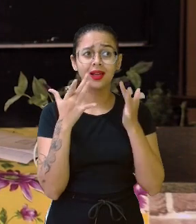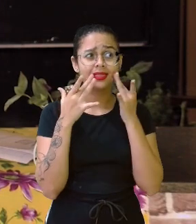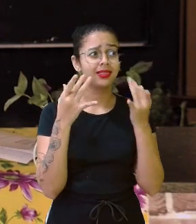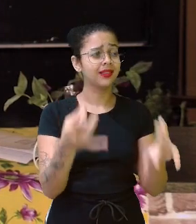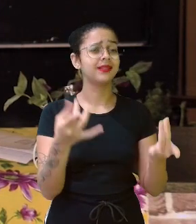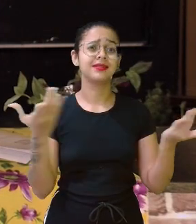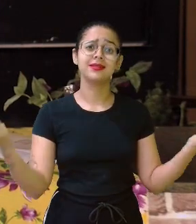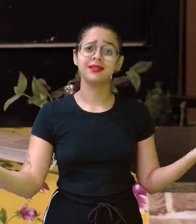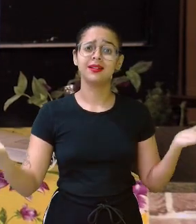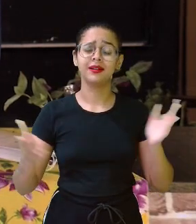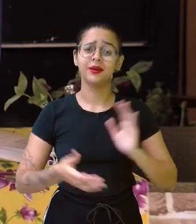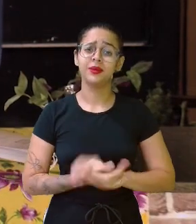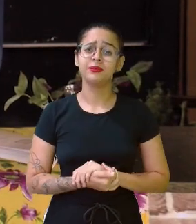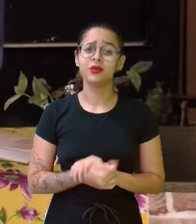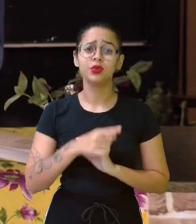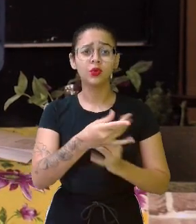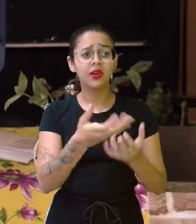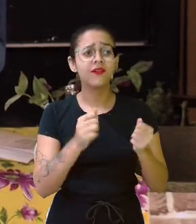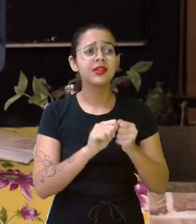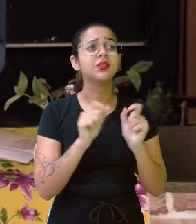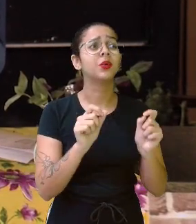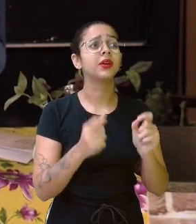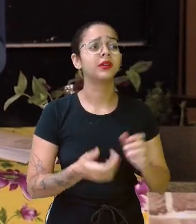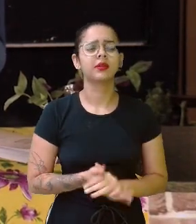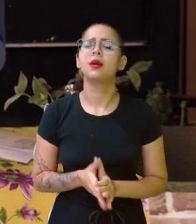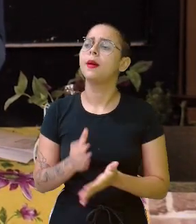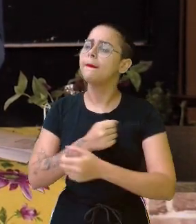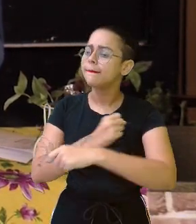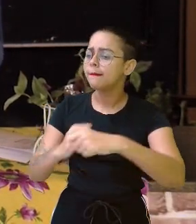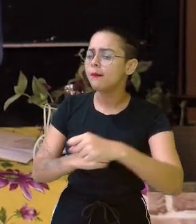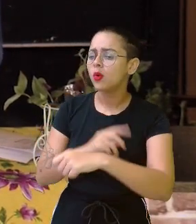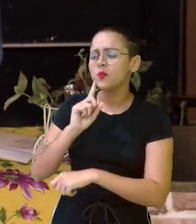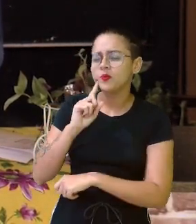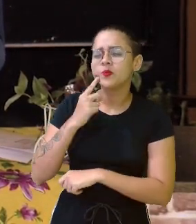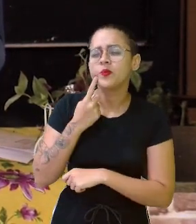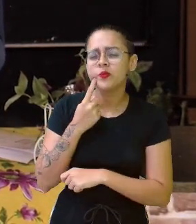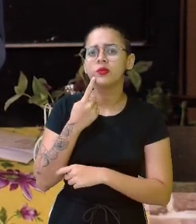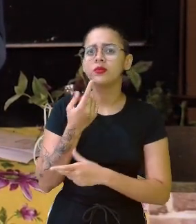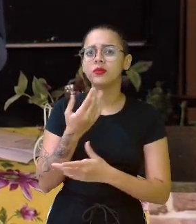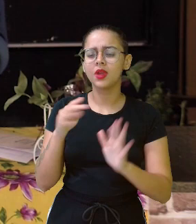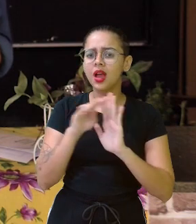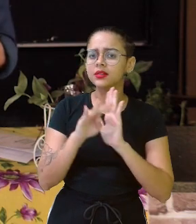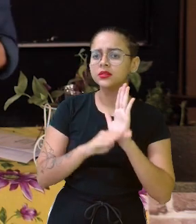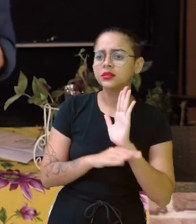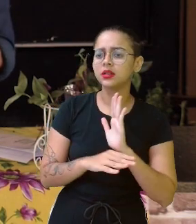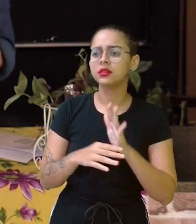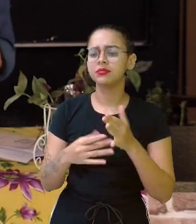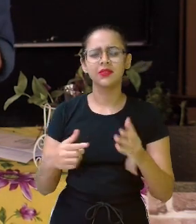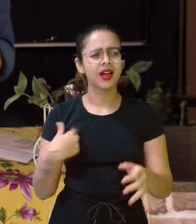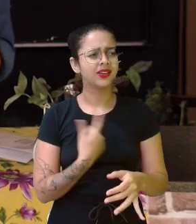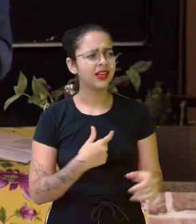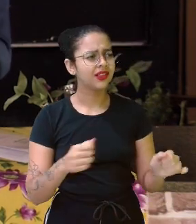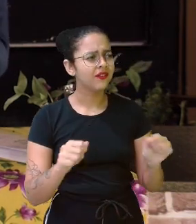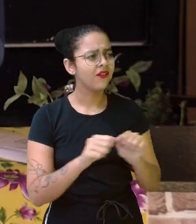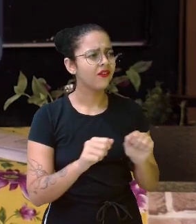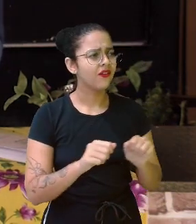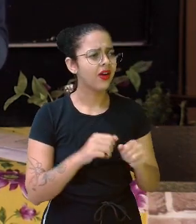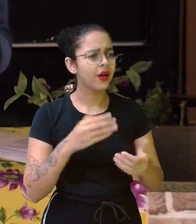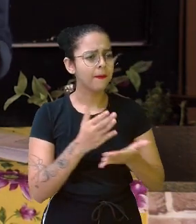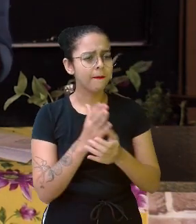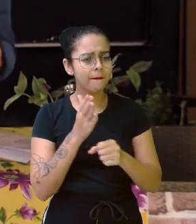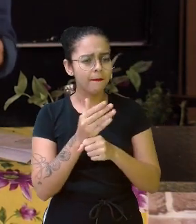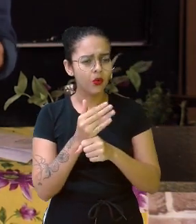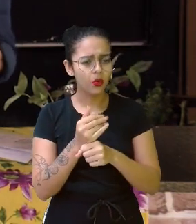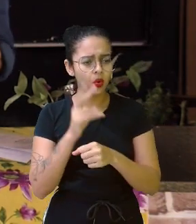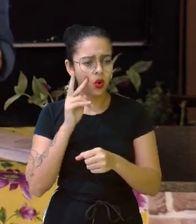atenção. Tu tá querendo fazer o quê? O bolo de limão que eu te falei, a receita de Mauricéia. E a gente faz bolo olhando